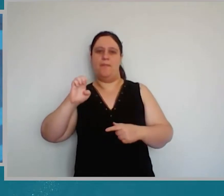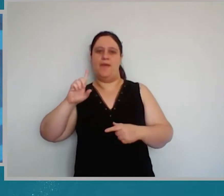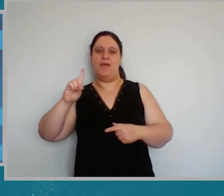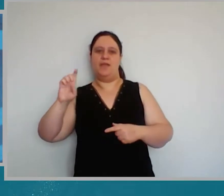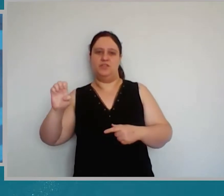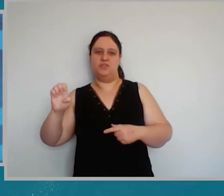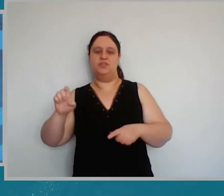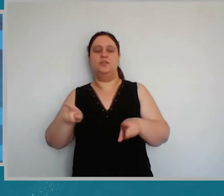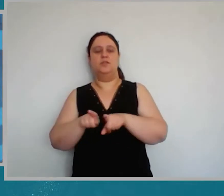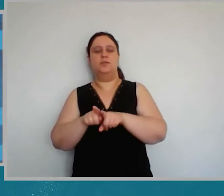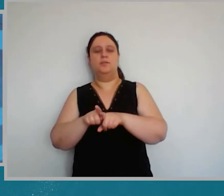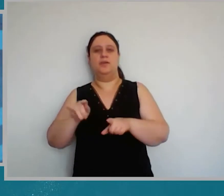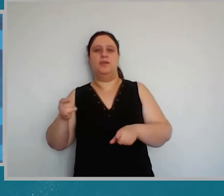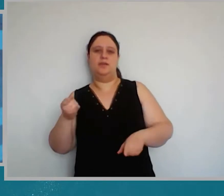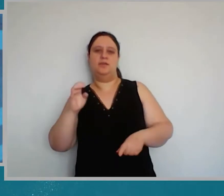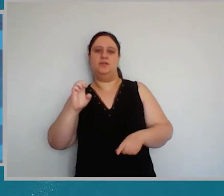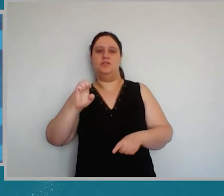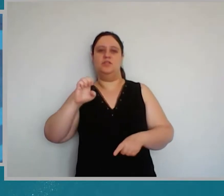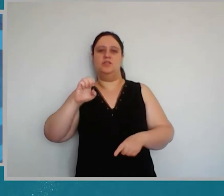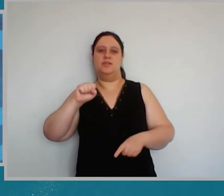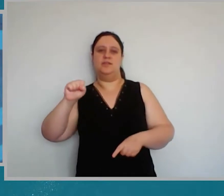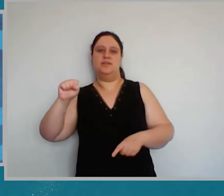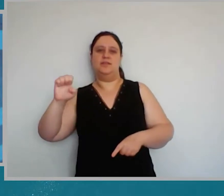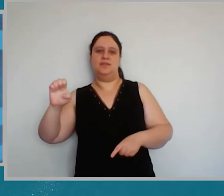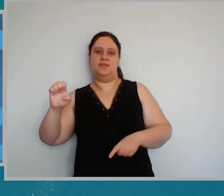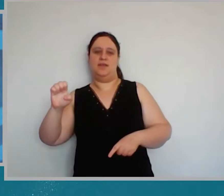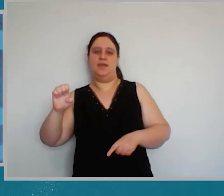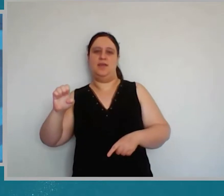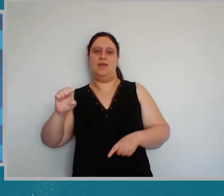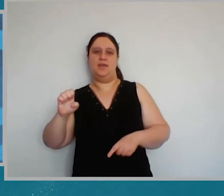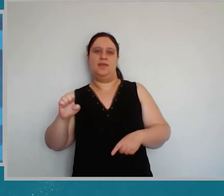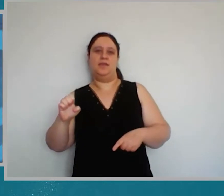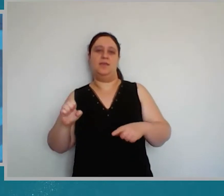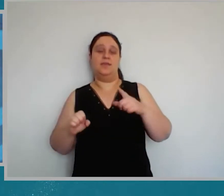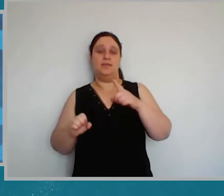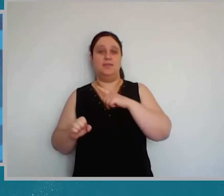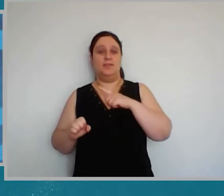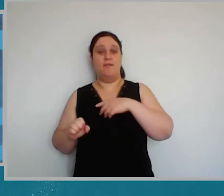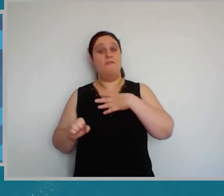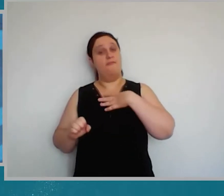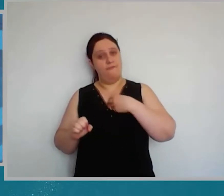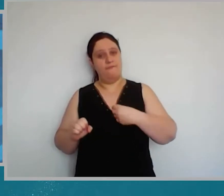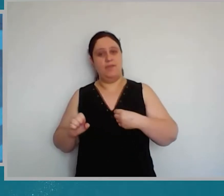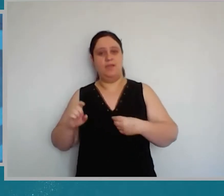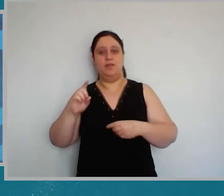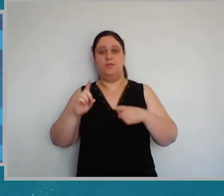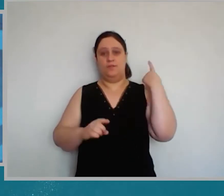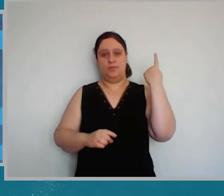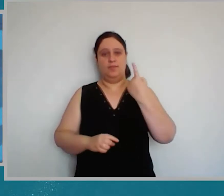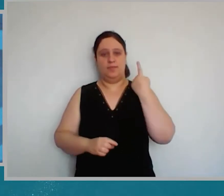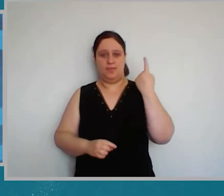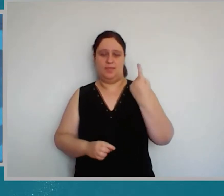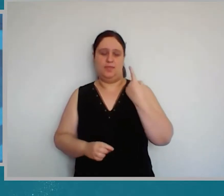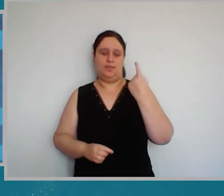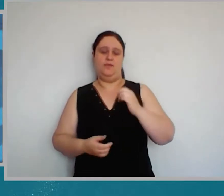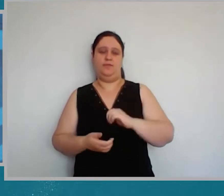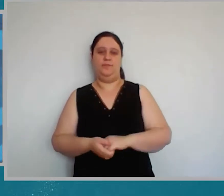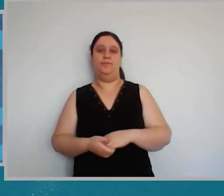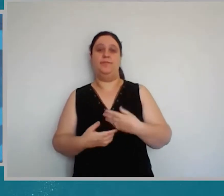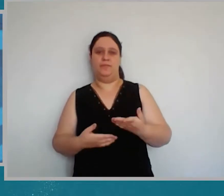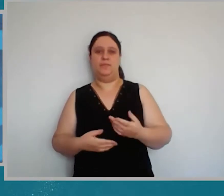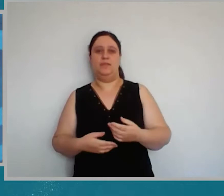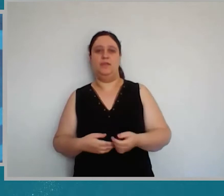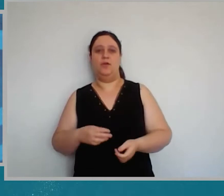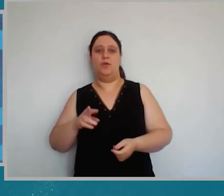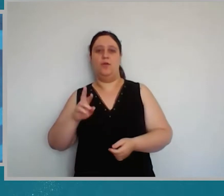gerou o filho Davi, ao rei Davi. Então, Ruth era